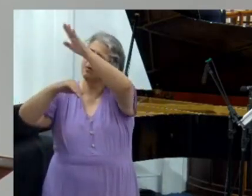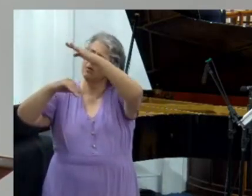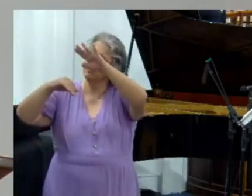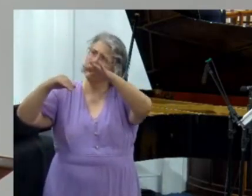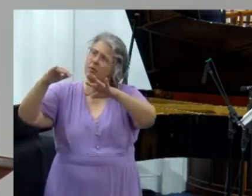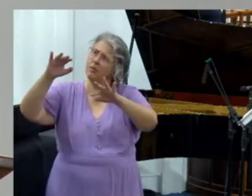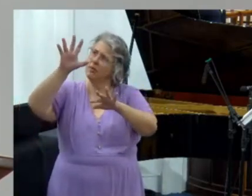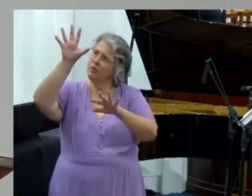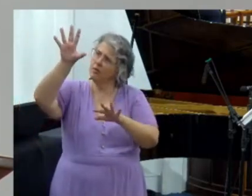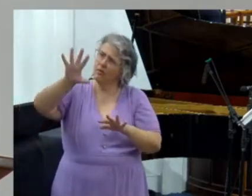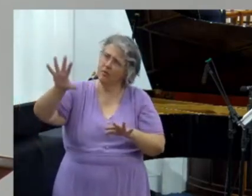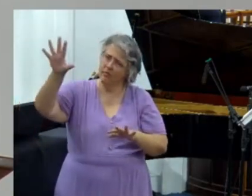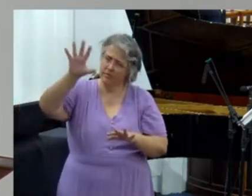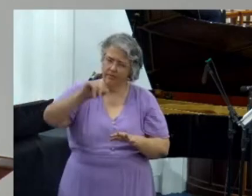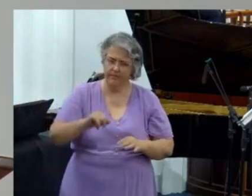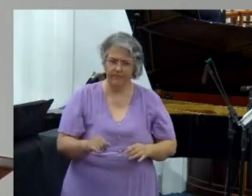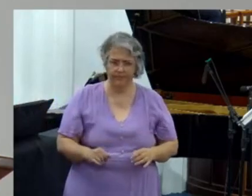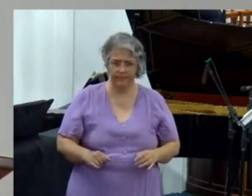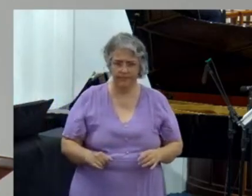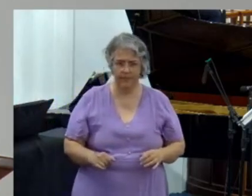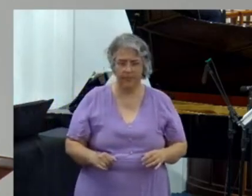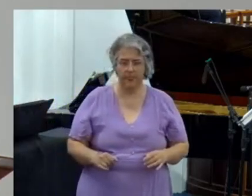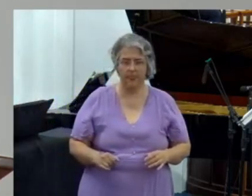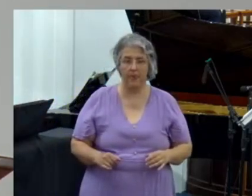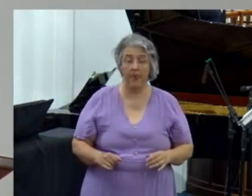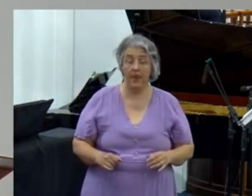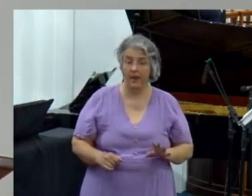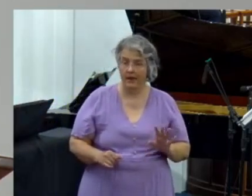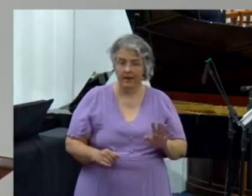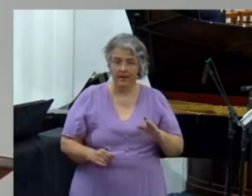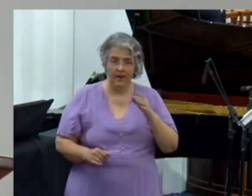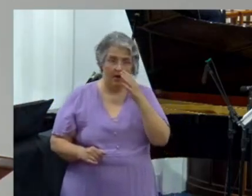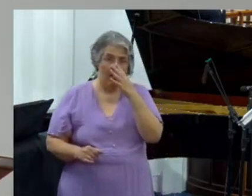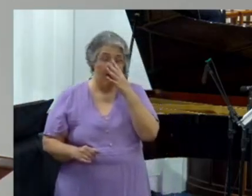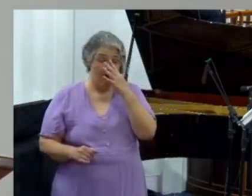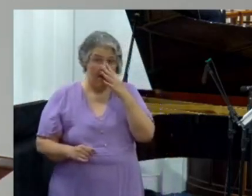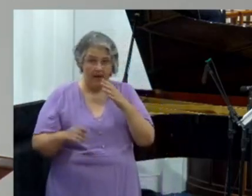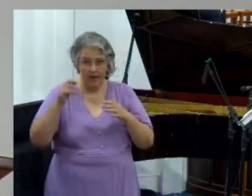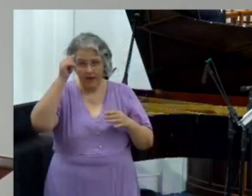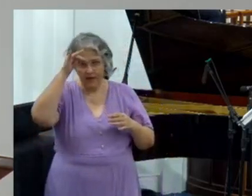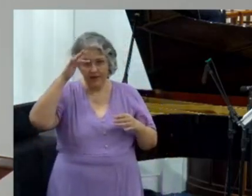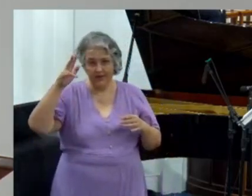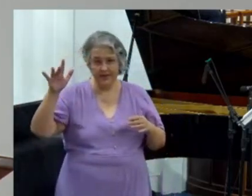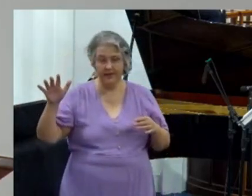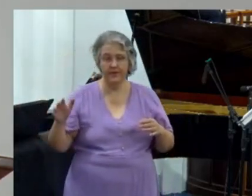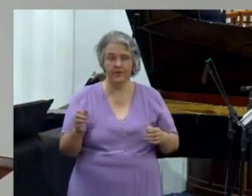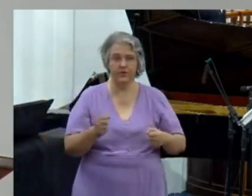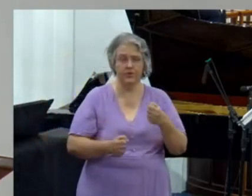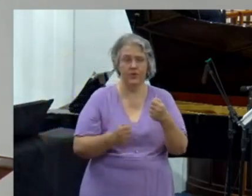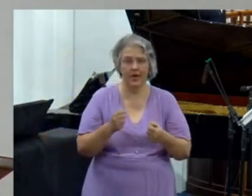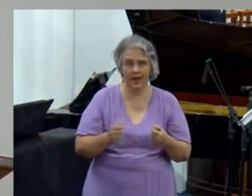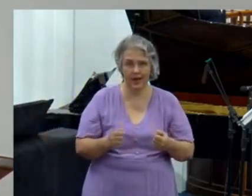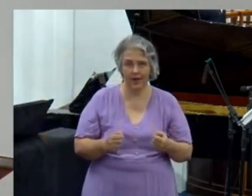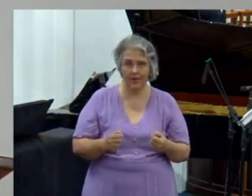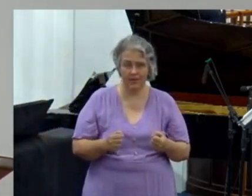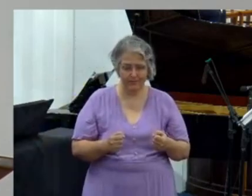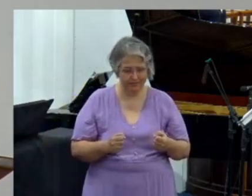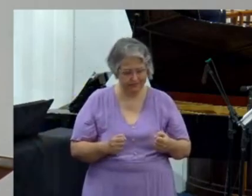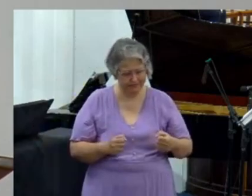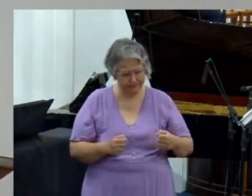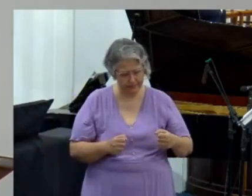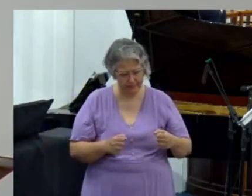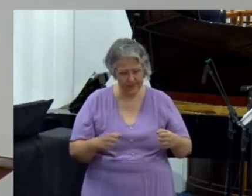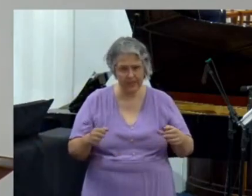Ezequiel é como um carro com rodas, com querubins, uma visão que ele descreveu muito detalhadamente no capítulo 1, mas